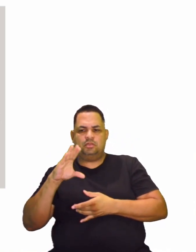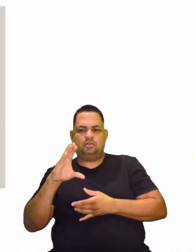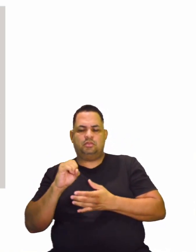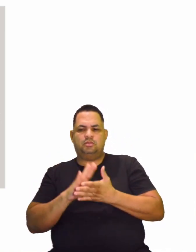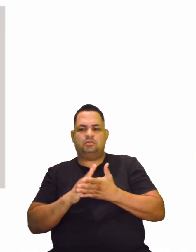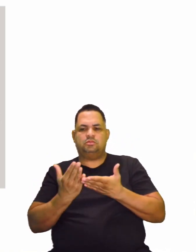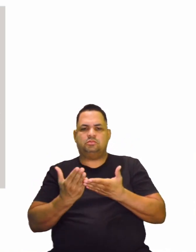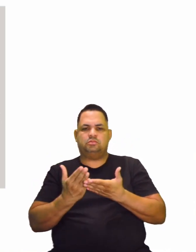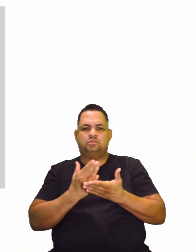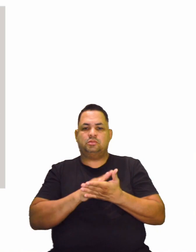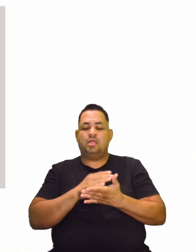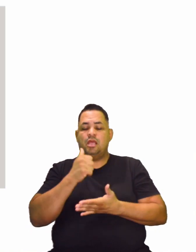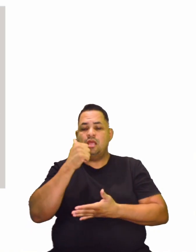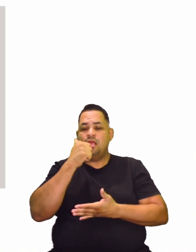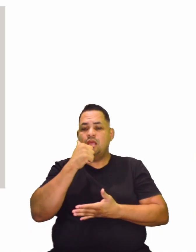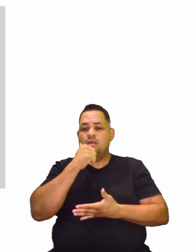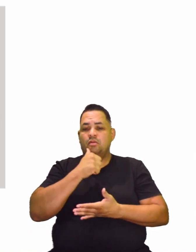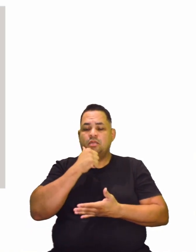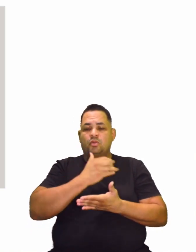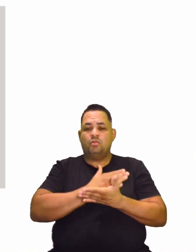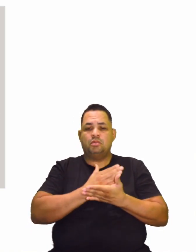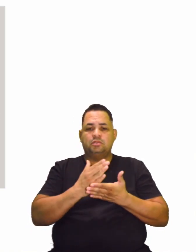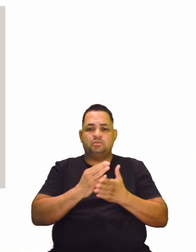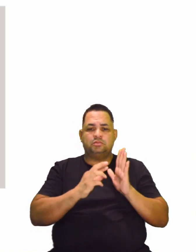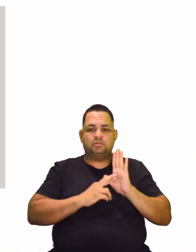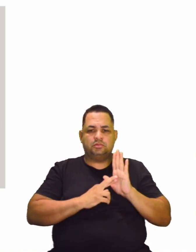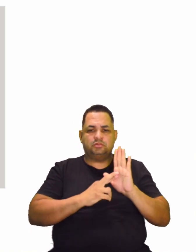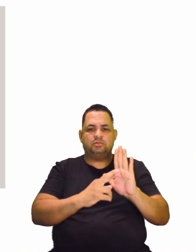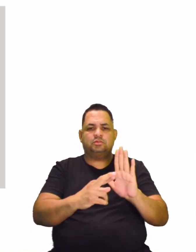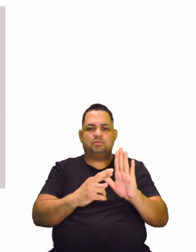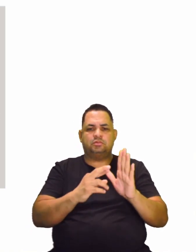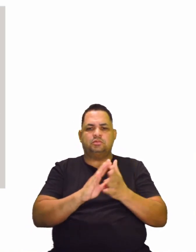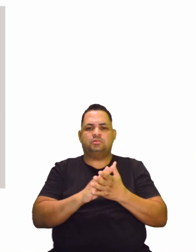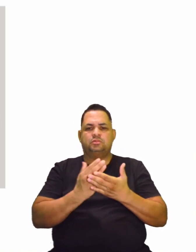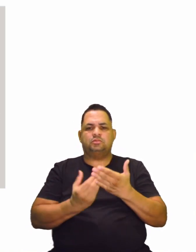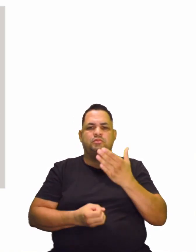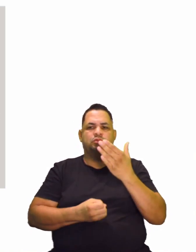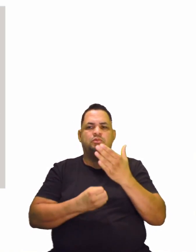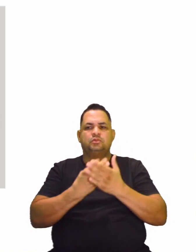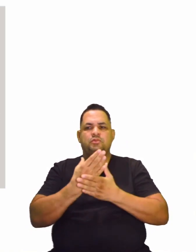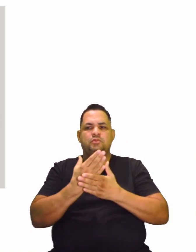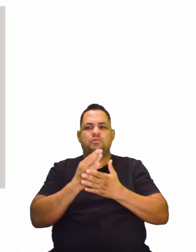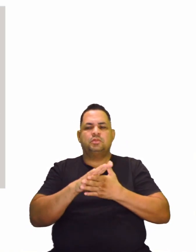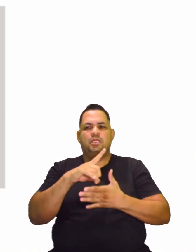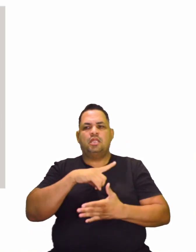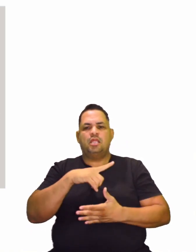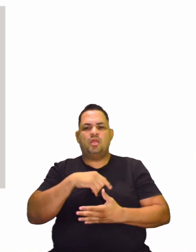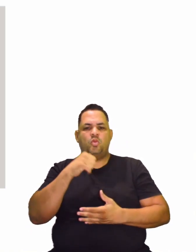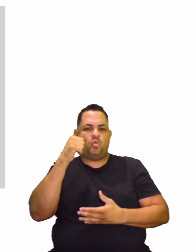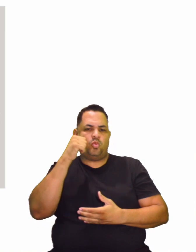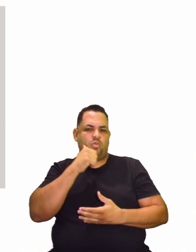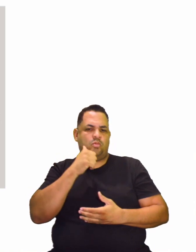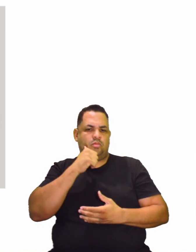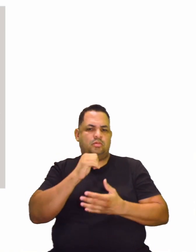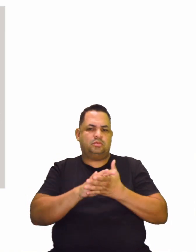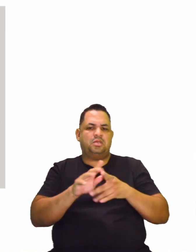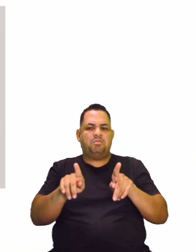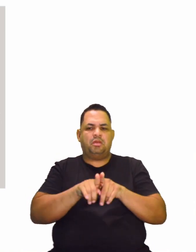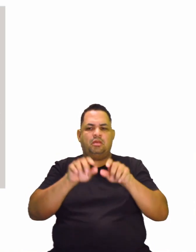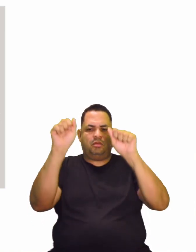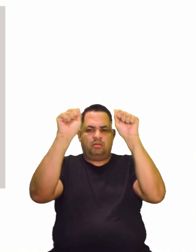nas esculturas, o que contribuiu para o surgimento do nu feminino. Então, nós observamos que há mais